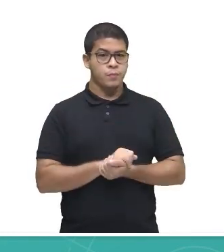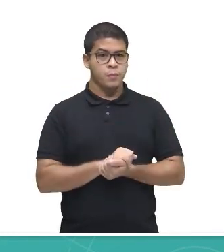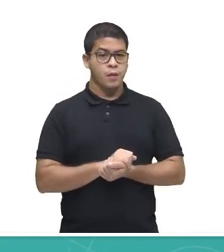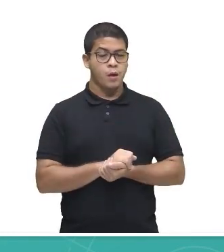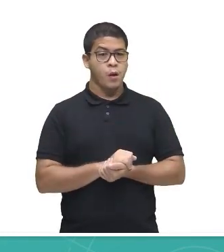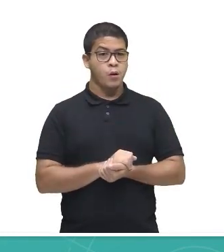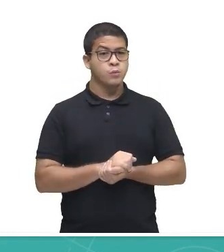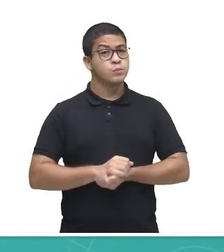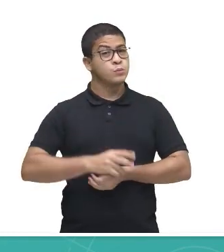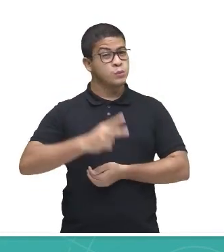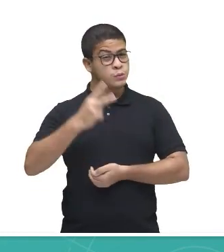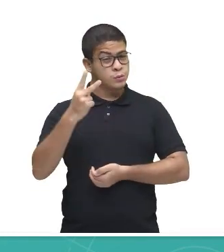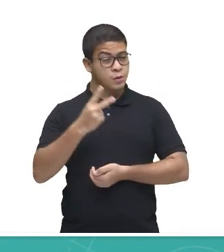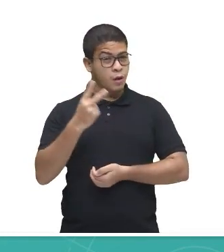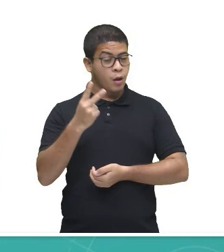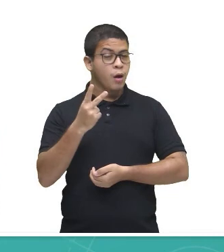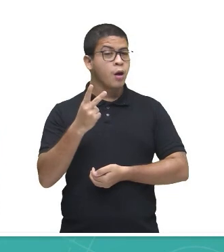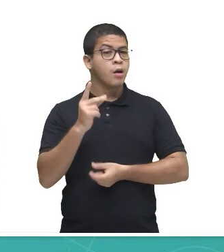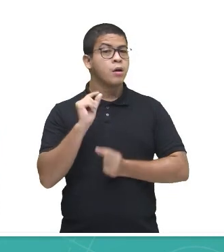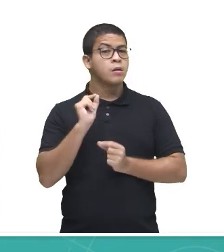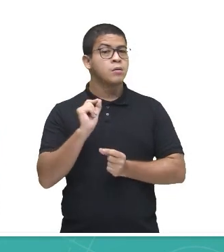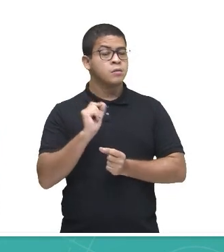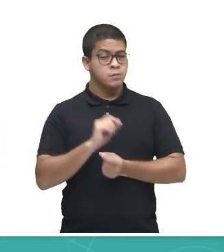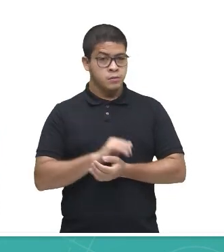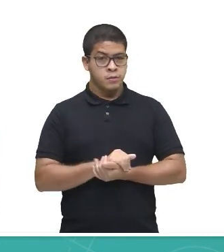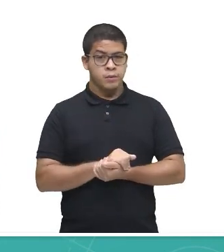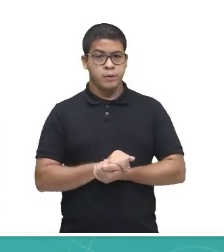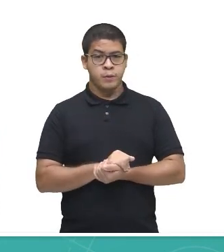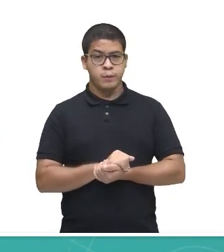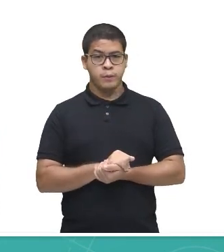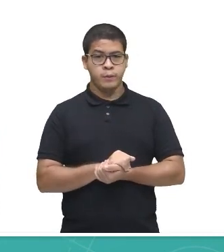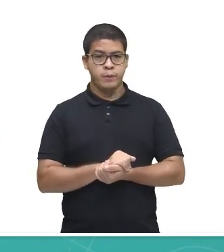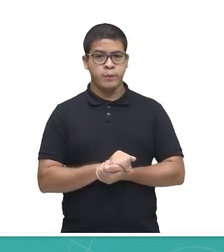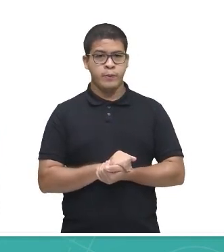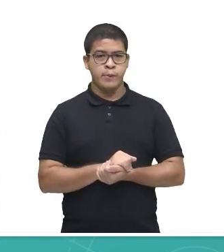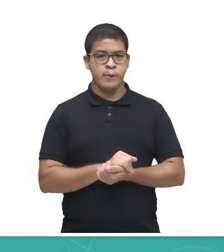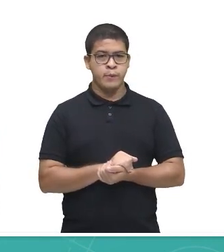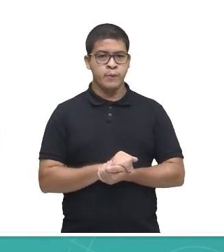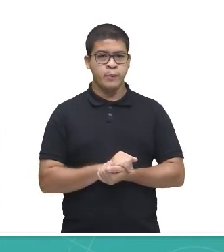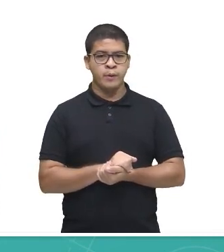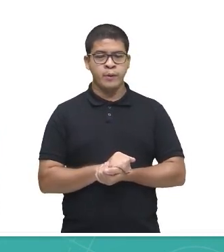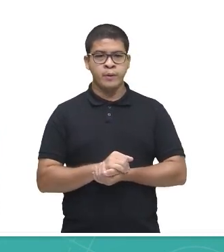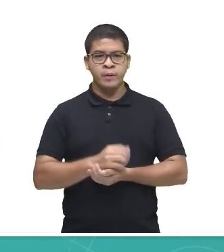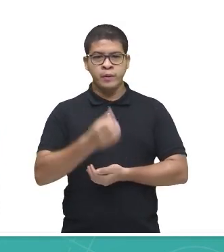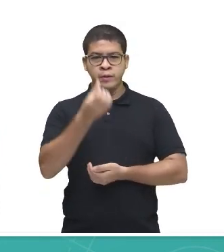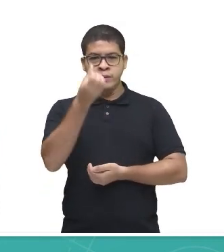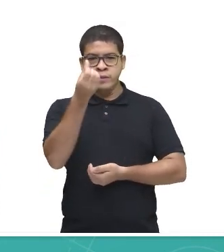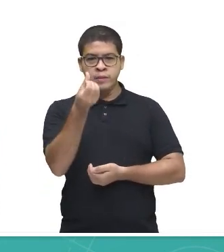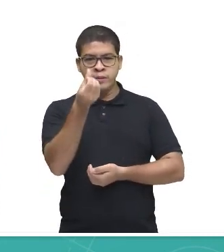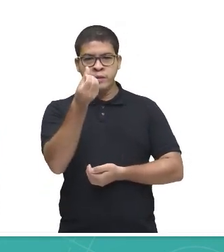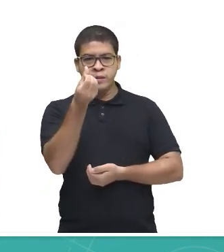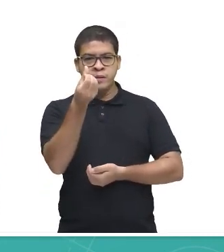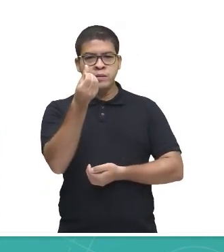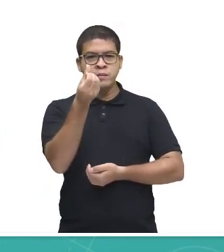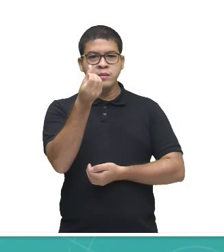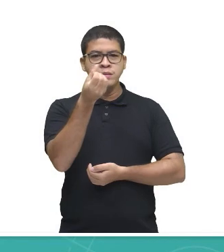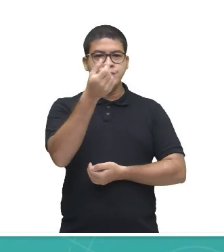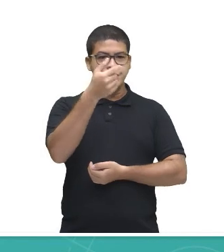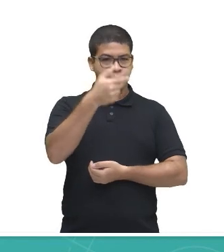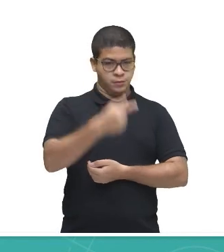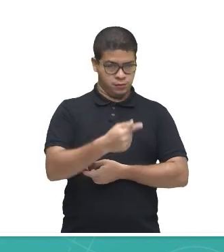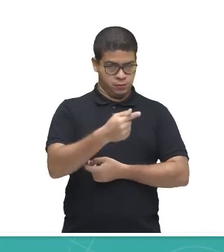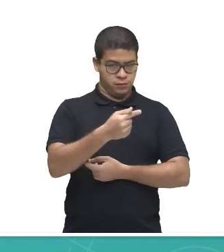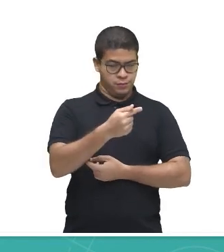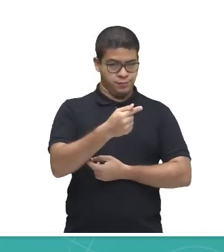segundo par de ângulos colaterais internos são os ângulos 6 e